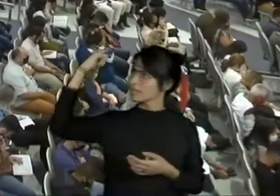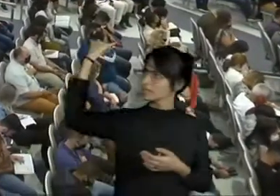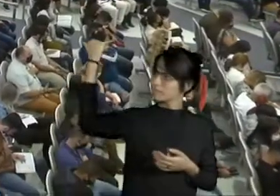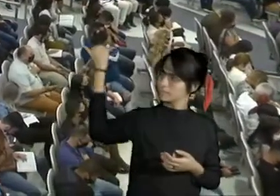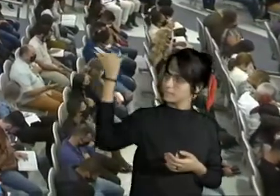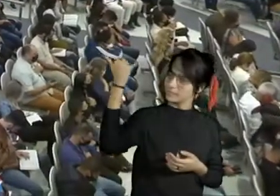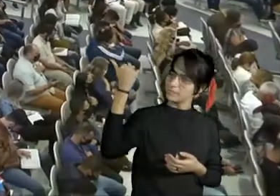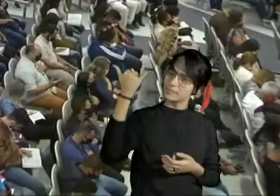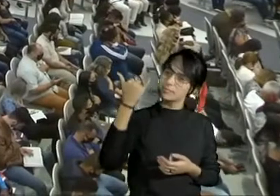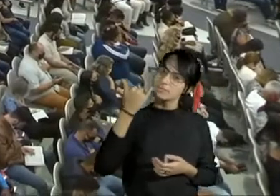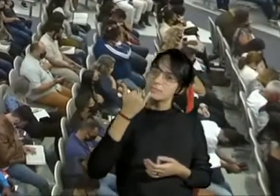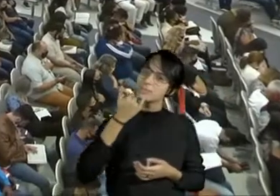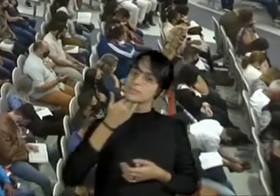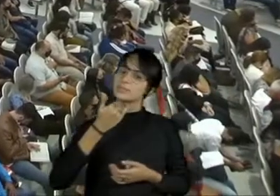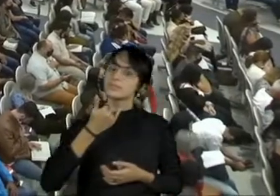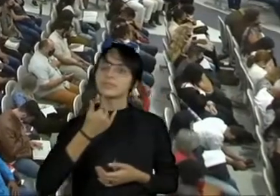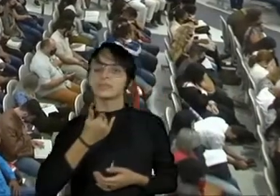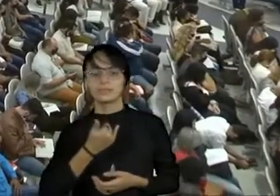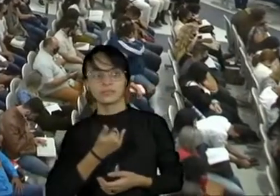Fala,